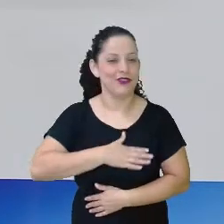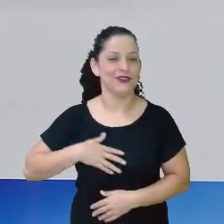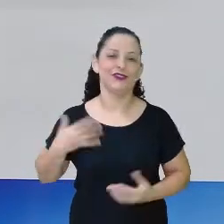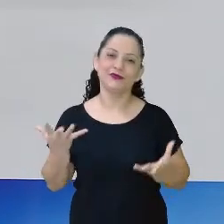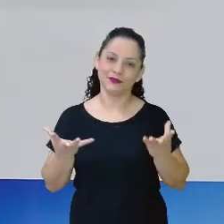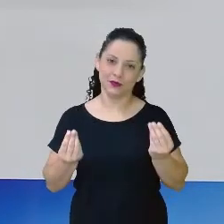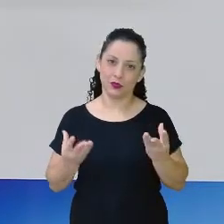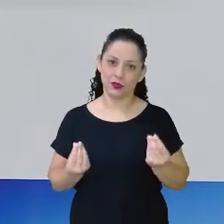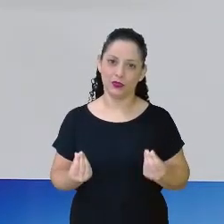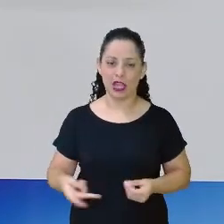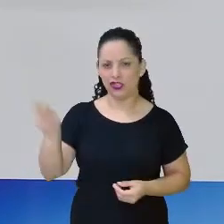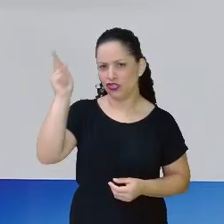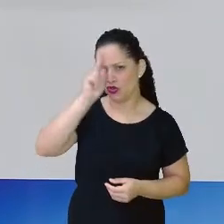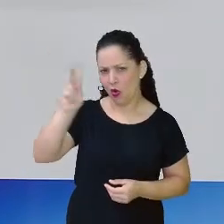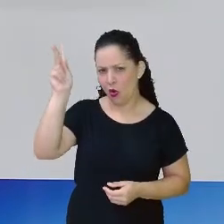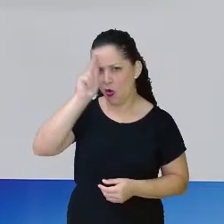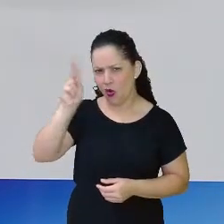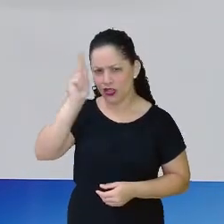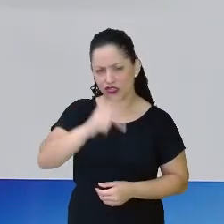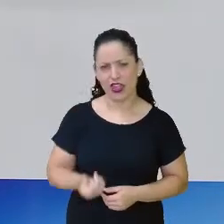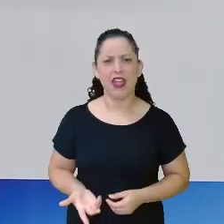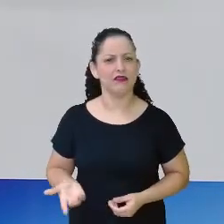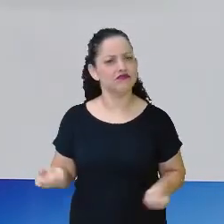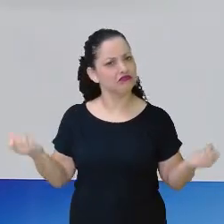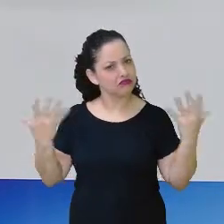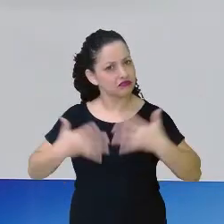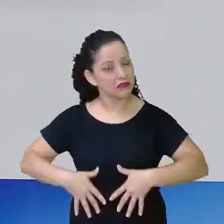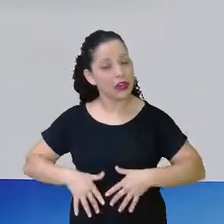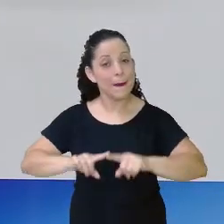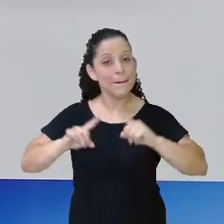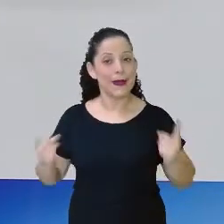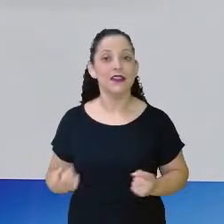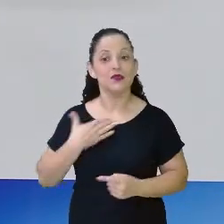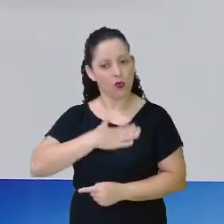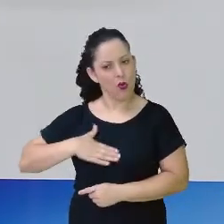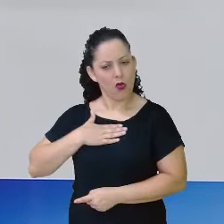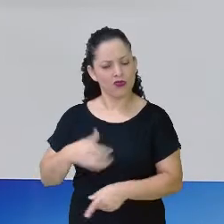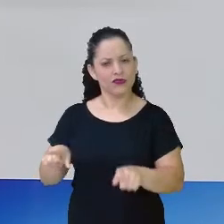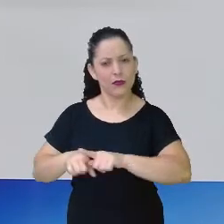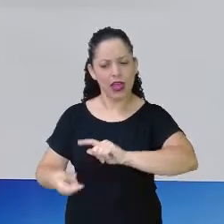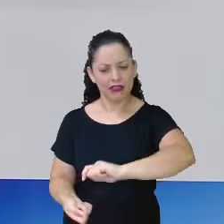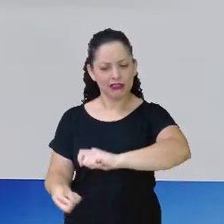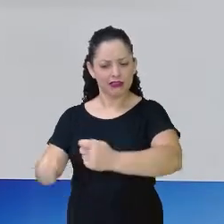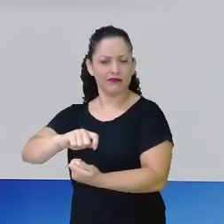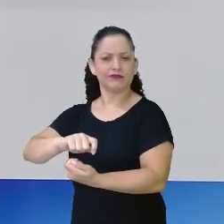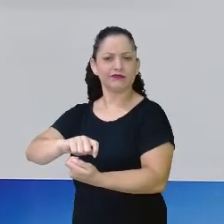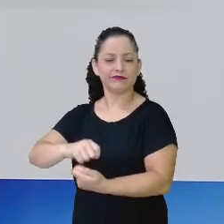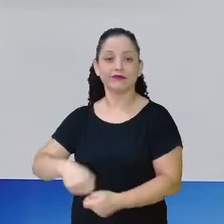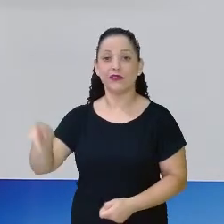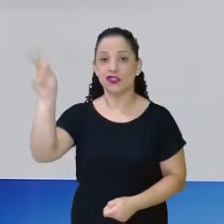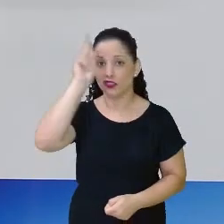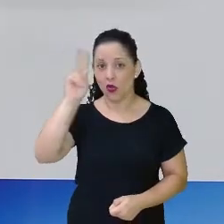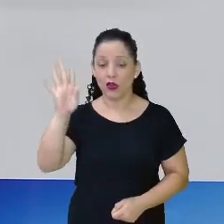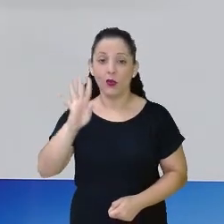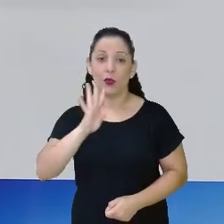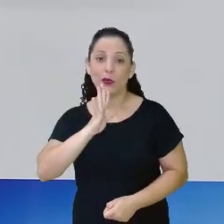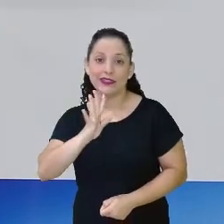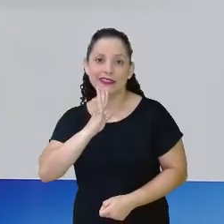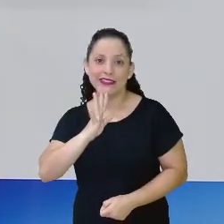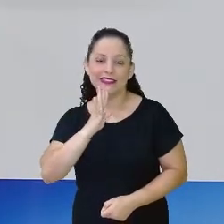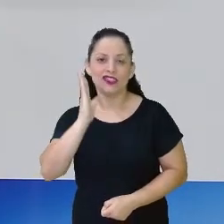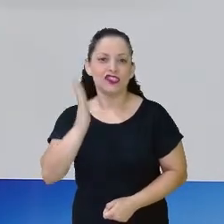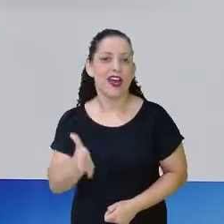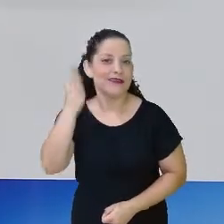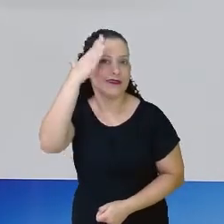dos tradicionais, mas também eu gosto de ser surpreendida por essas novas versões. Porque como é uma história bastante conhecida, então a gente já sabe como